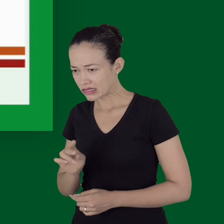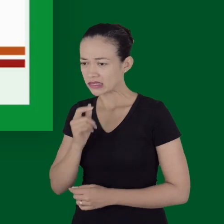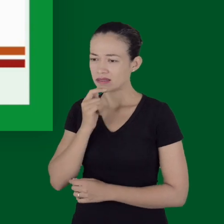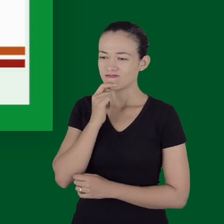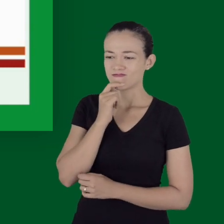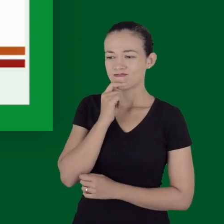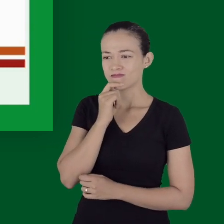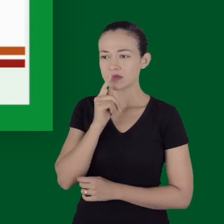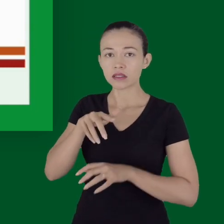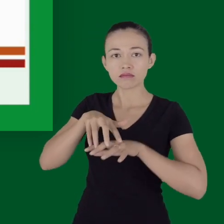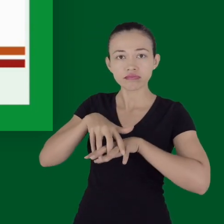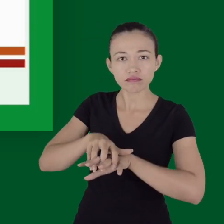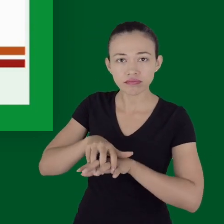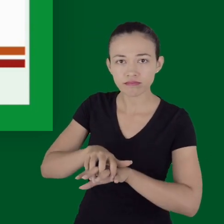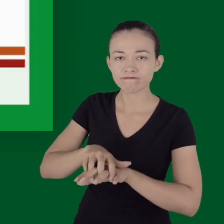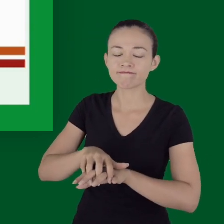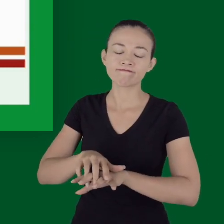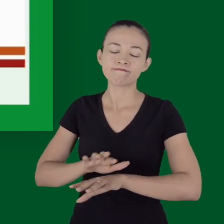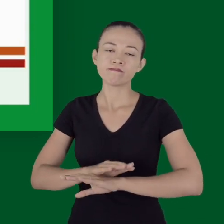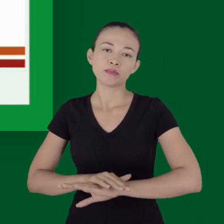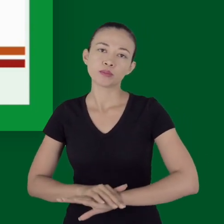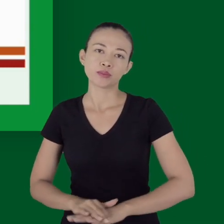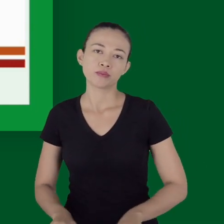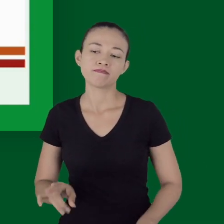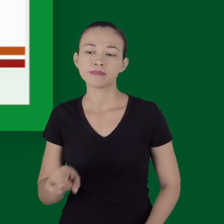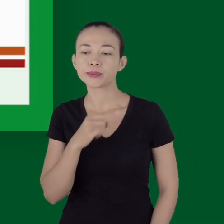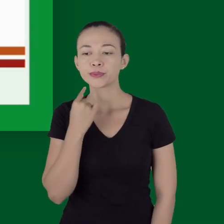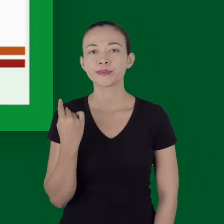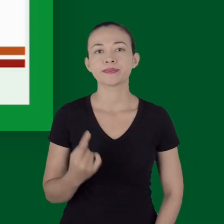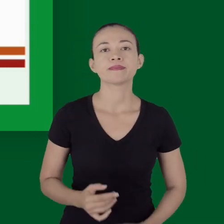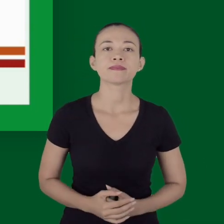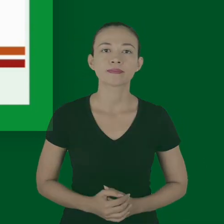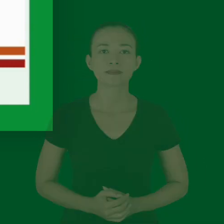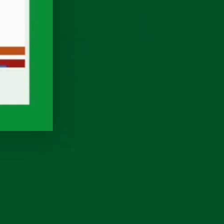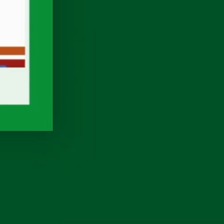né? A gente vai identificar como um óbito.